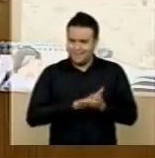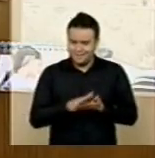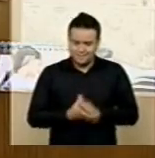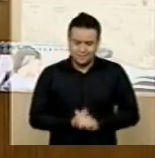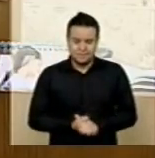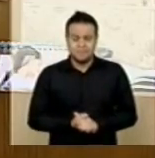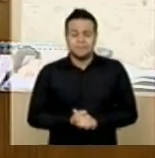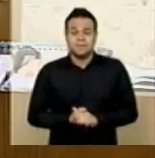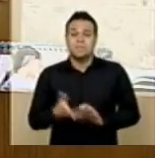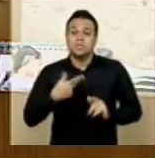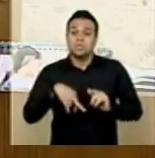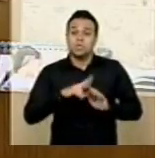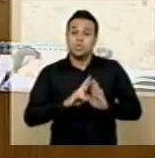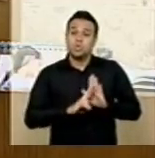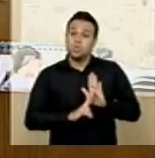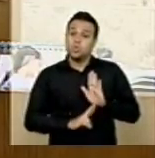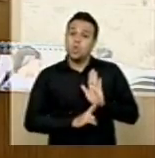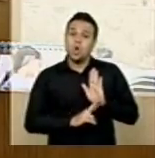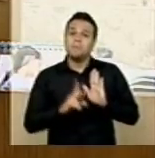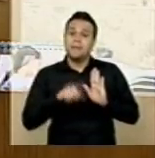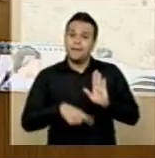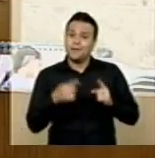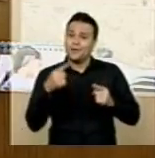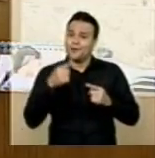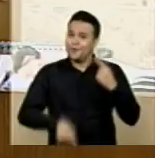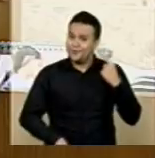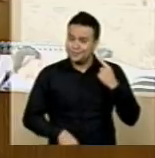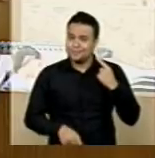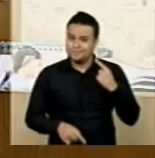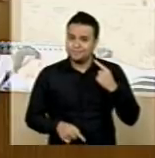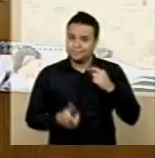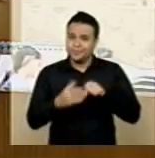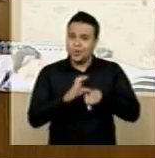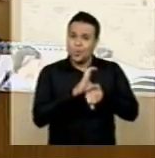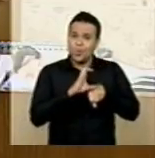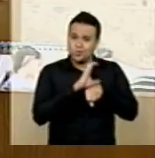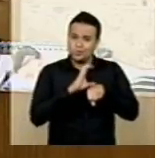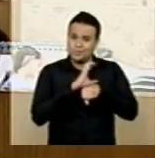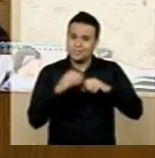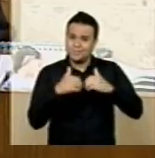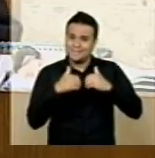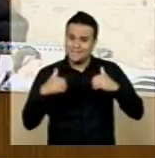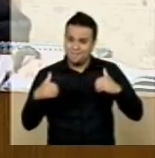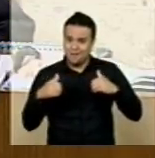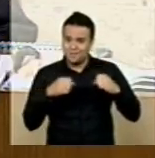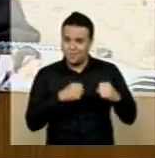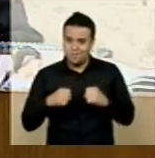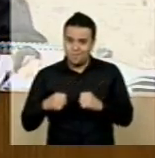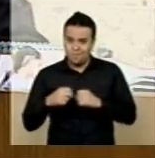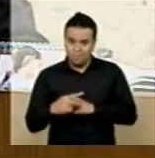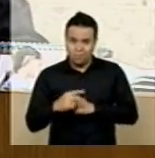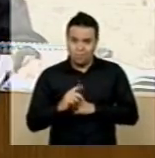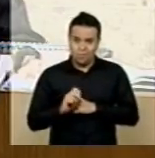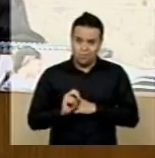imediatamente, estas normas certamente violam os princípios, o princípio constitucional da separação de poderes. E, por